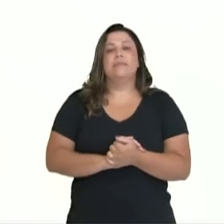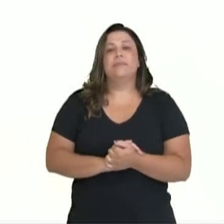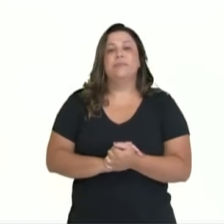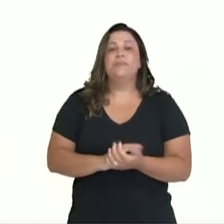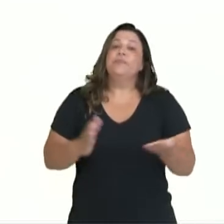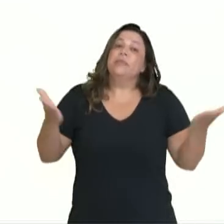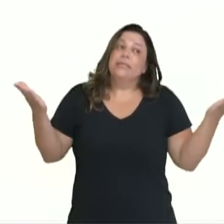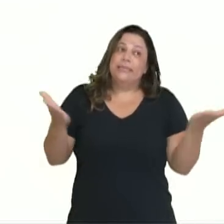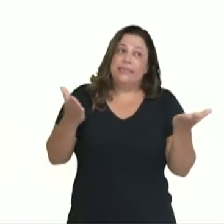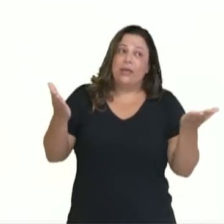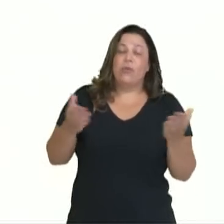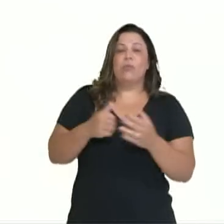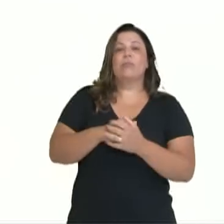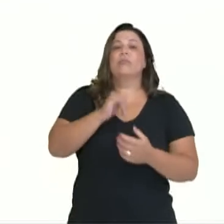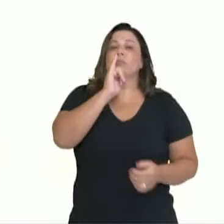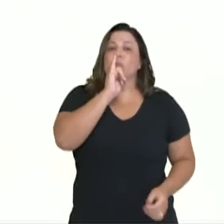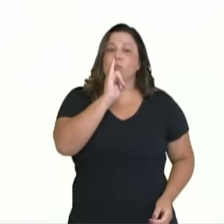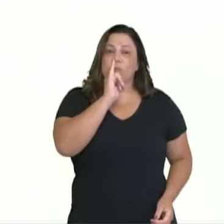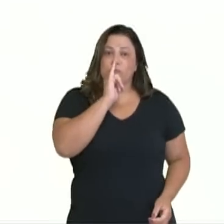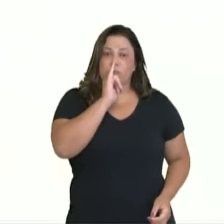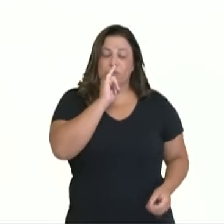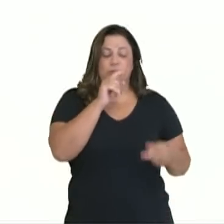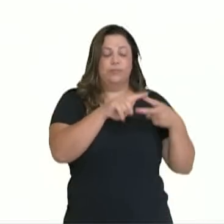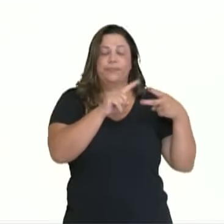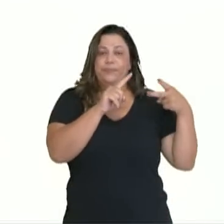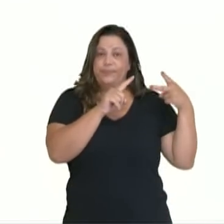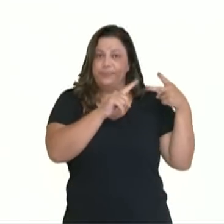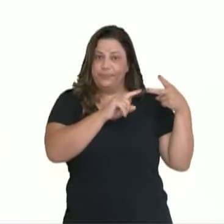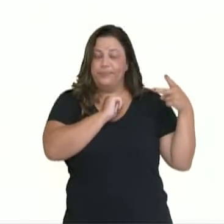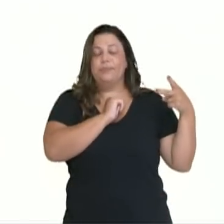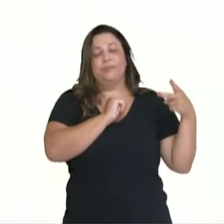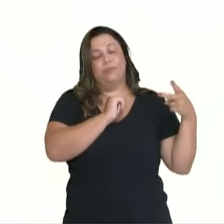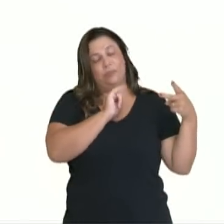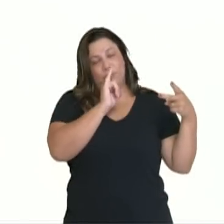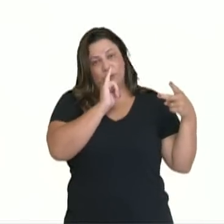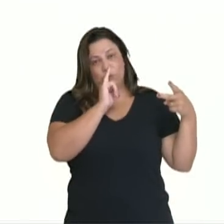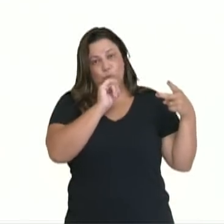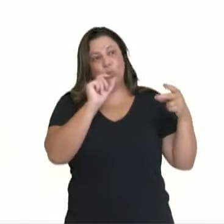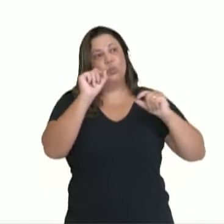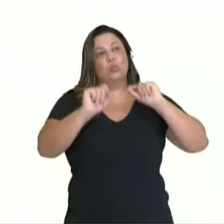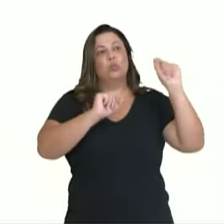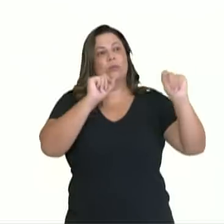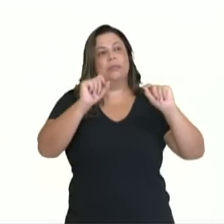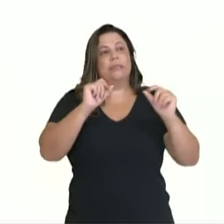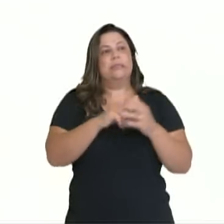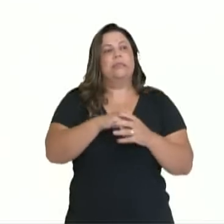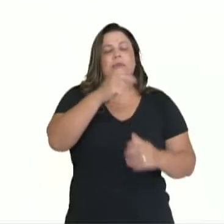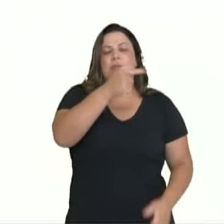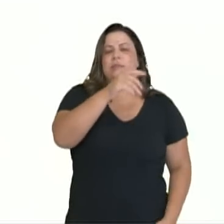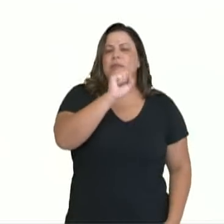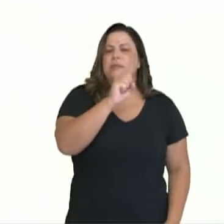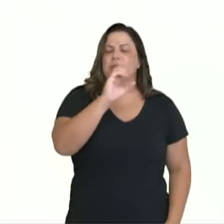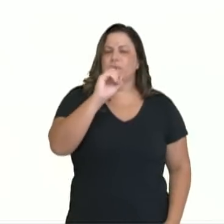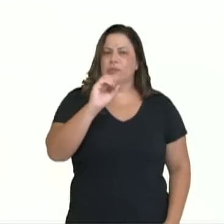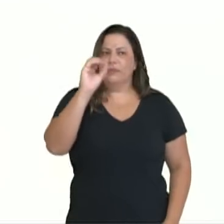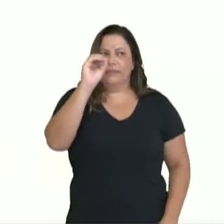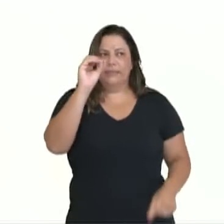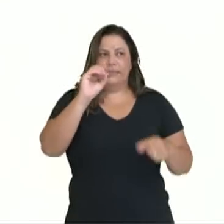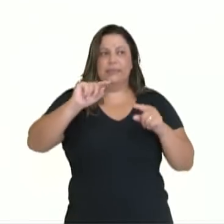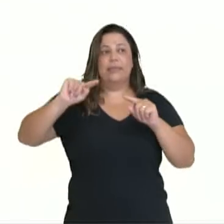eu deixo aqui dois exemplos do que são arcos côngruos, o arco de 780 graus e o arco